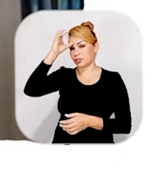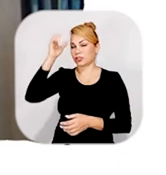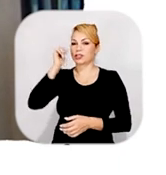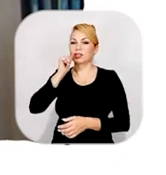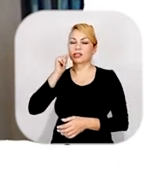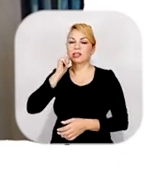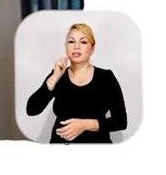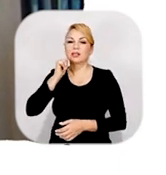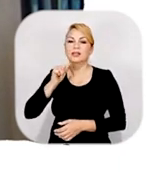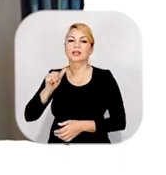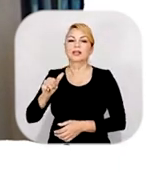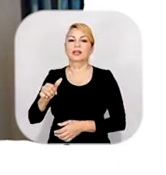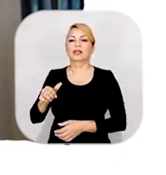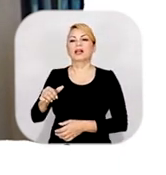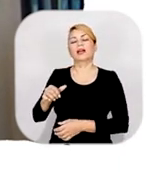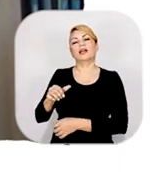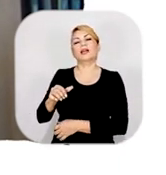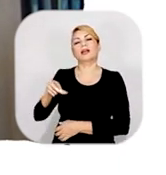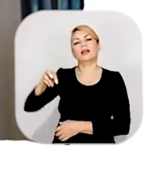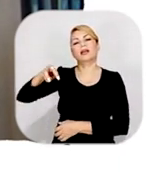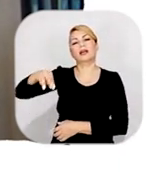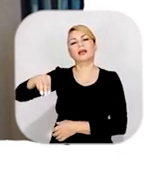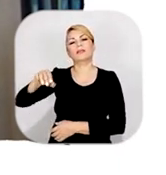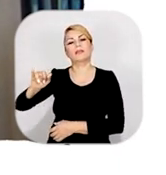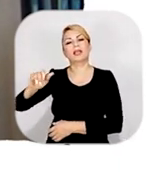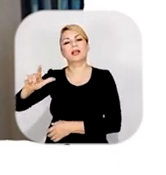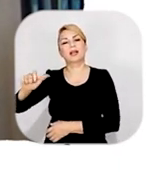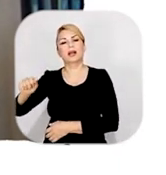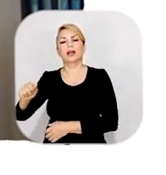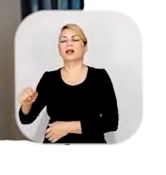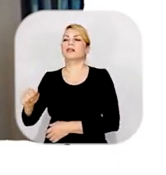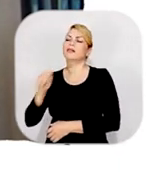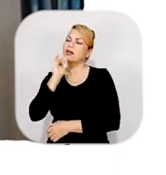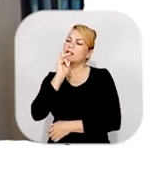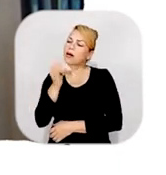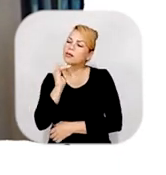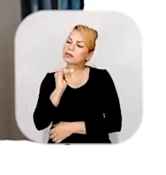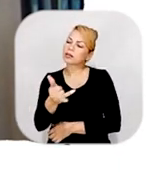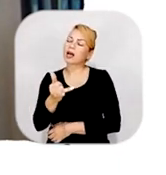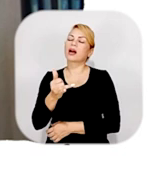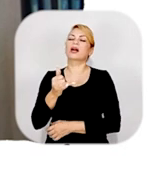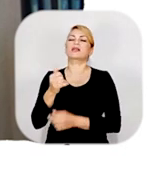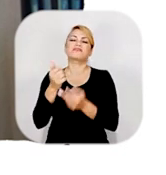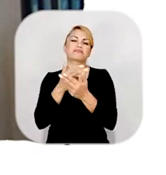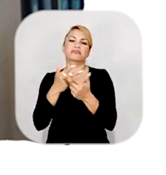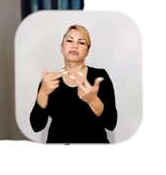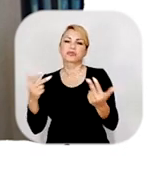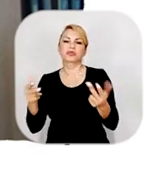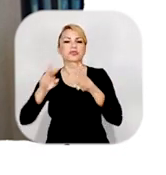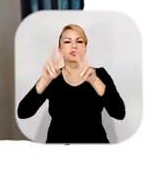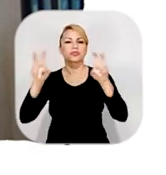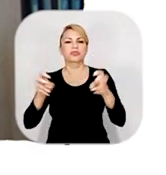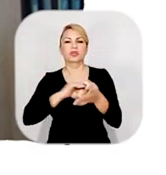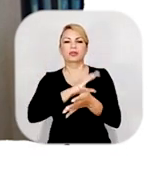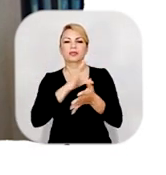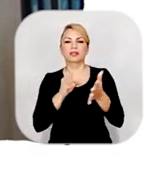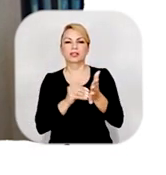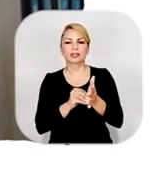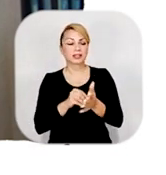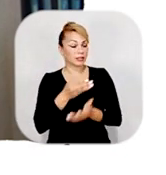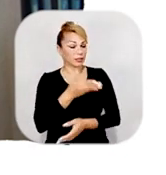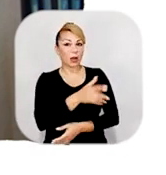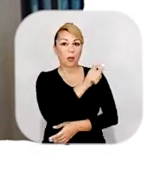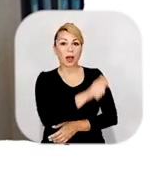Emília Snetlaga, a tia Mila vinha e contava aquelas histórias que ela teve na Amazônia. Então aquilo cresceu